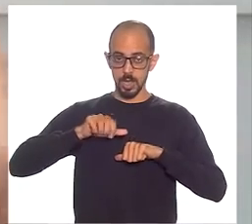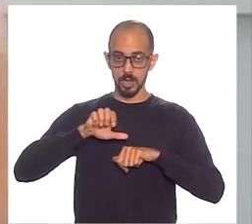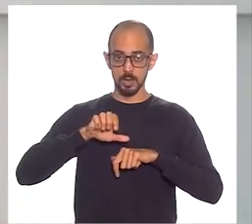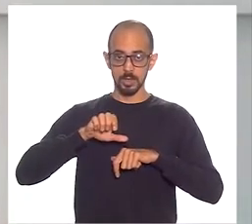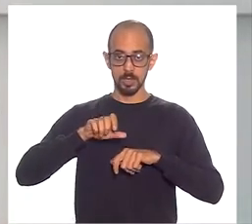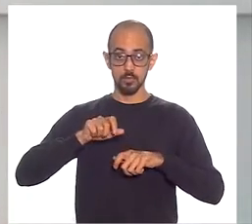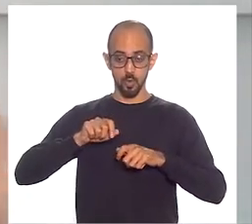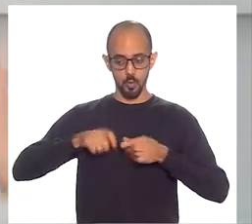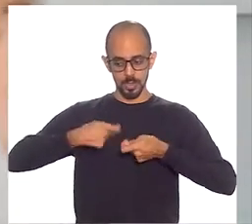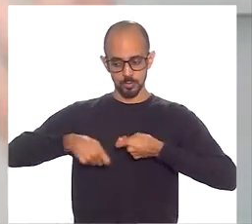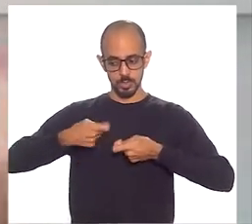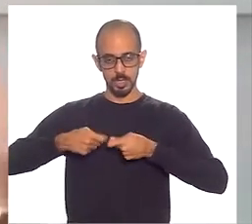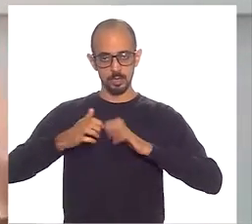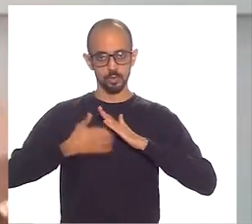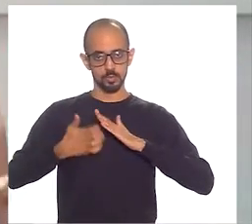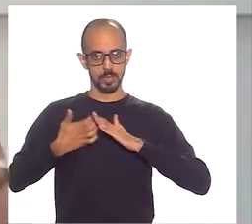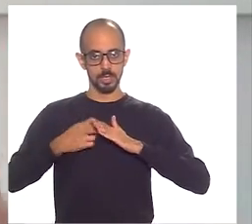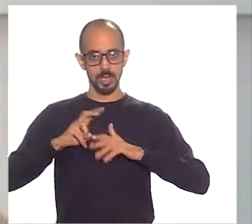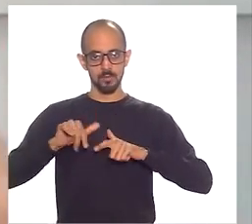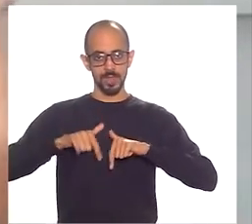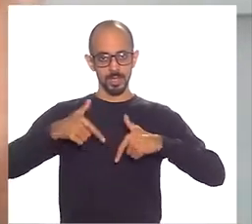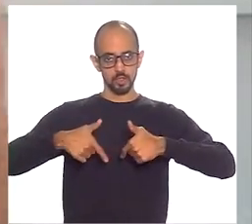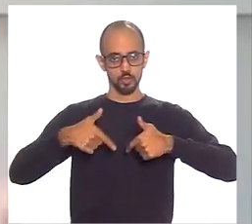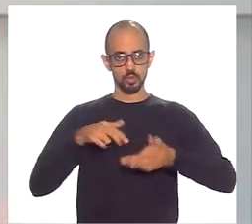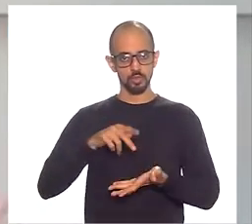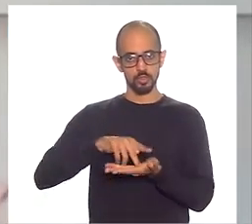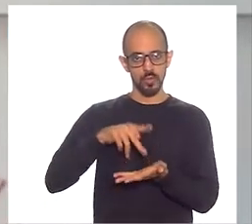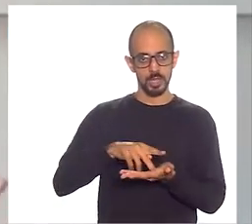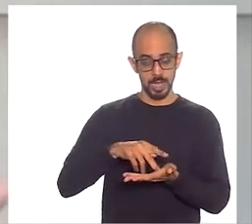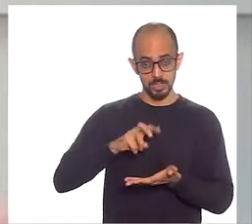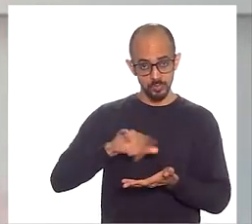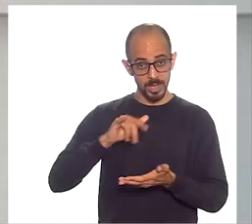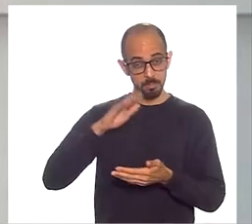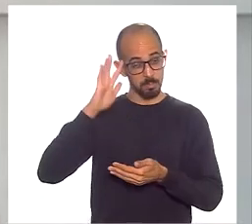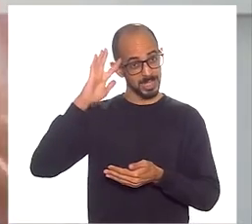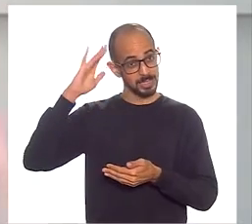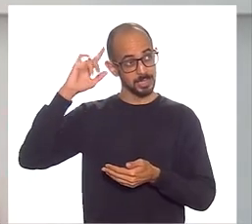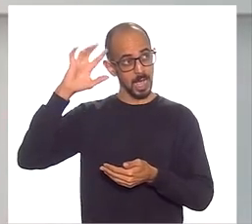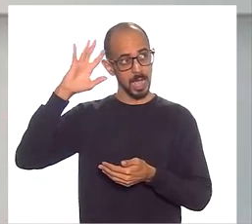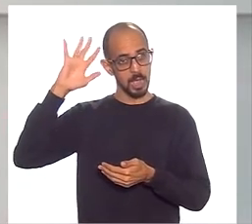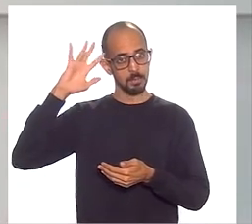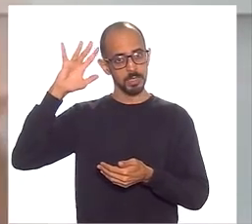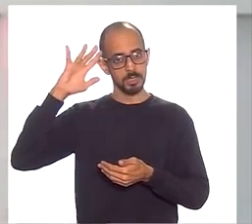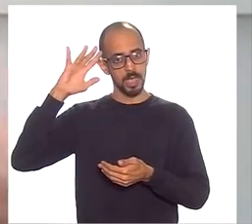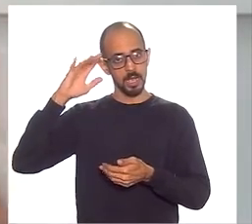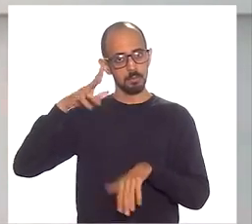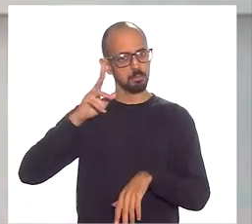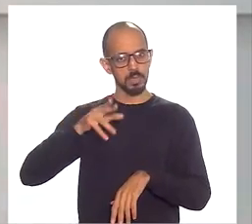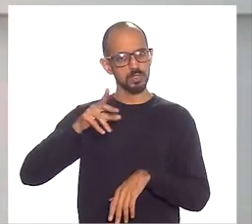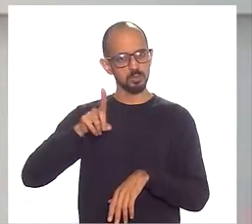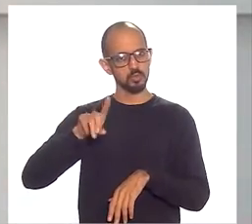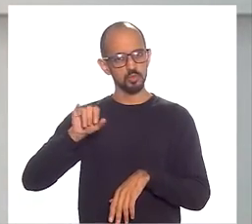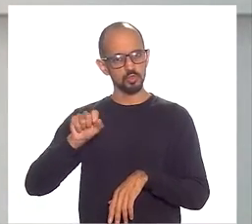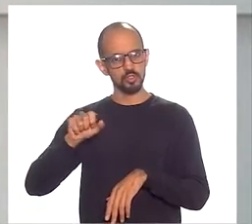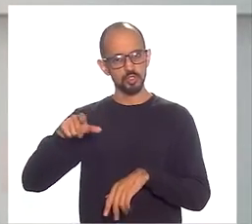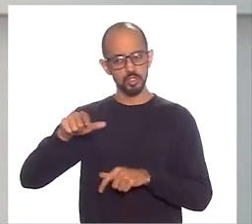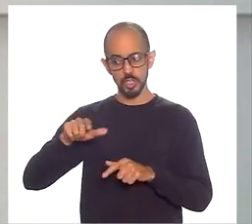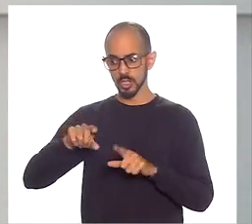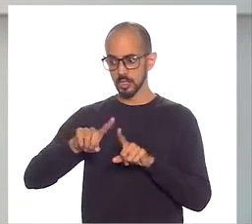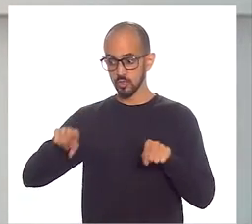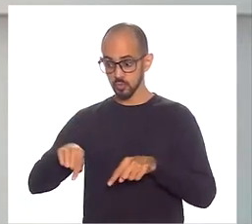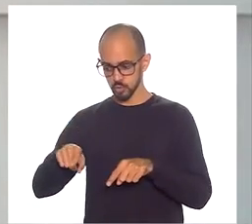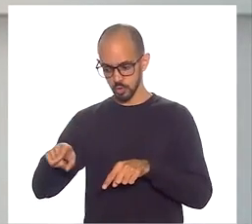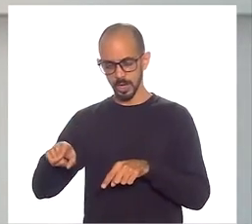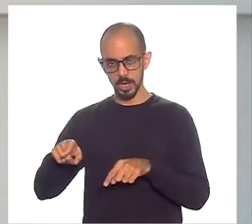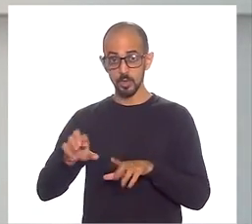ótimo, ele vai ter atitude, vai começar a pensar de forma empreendedora, né? Mesmo no dia a dia dele sendo um colaborador.